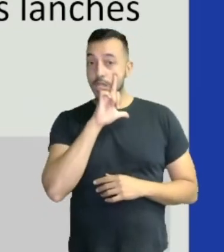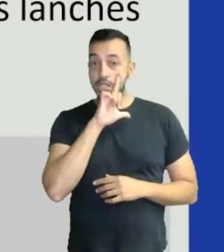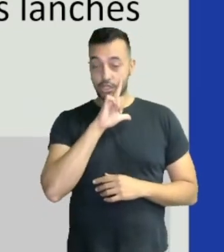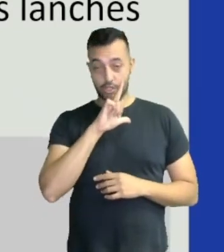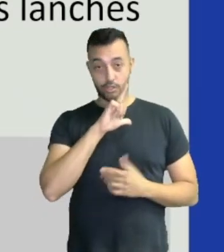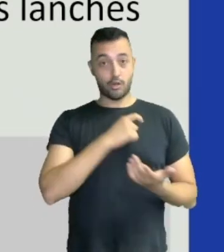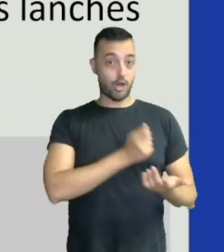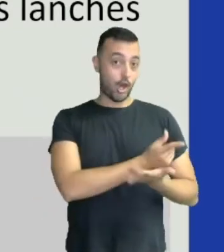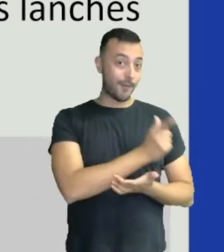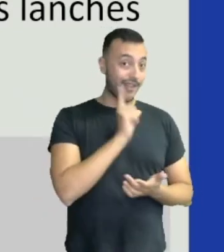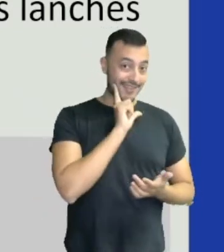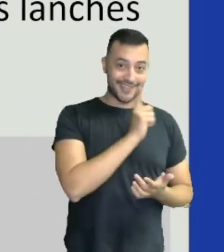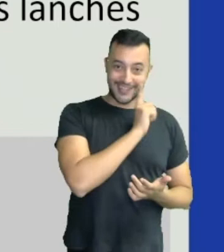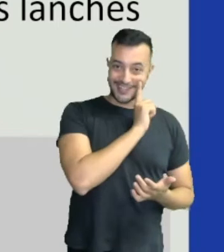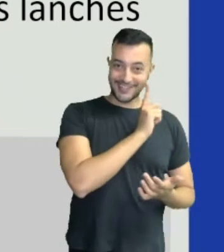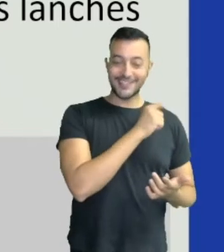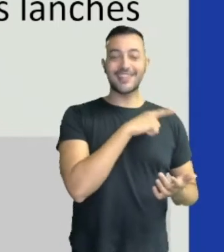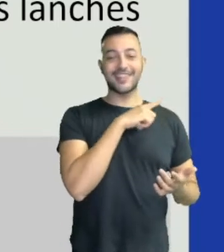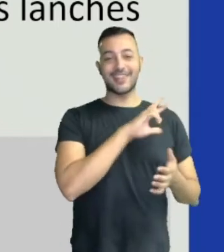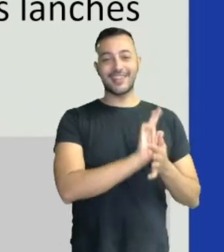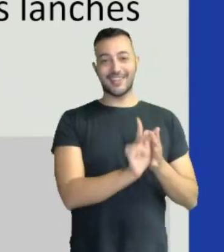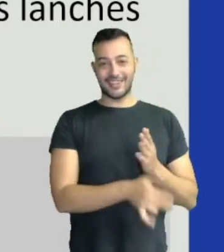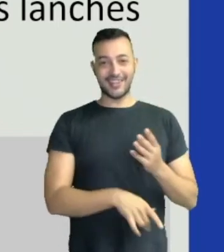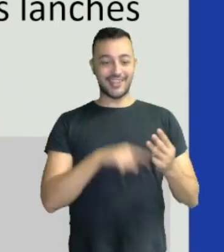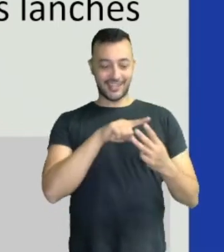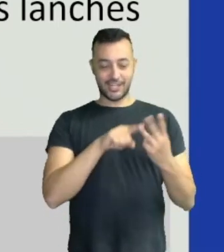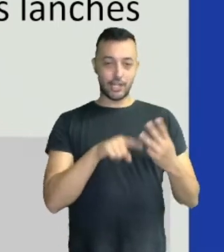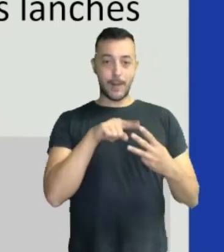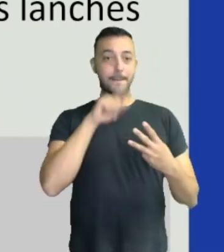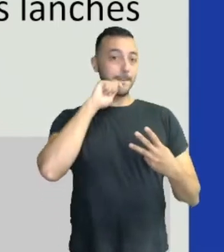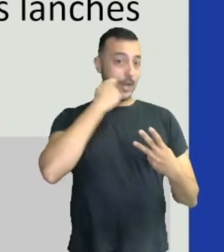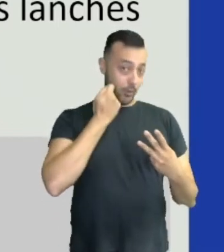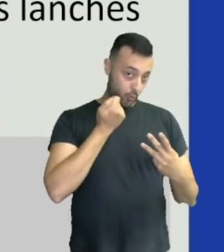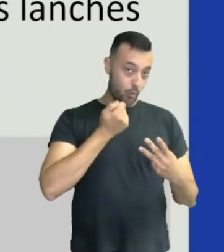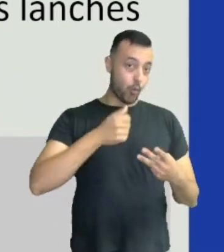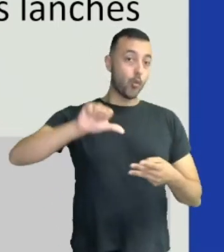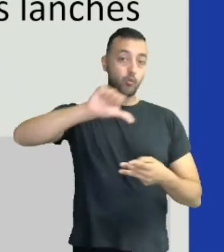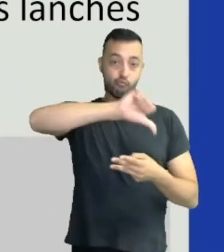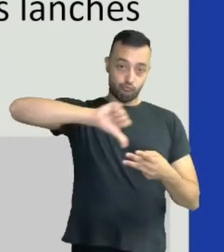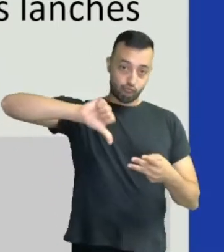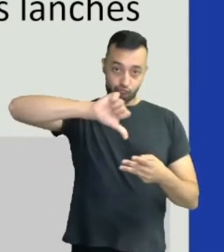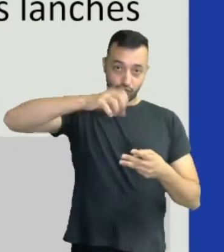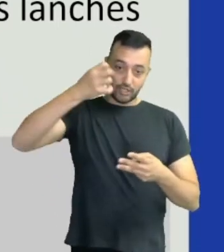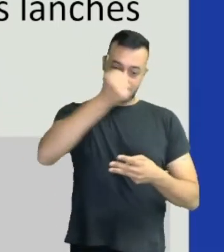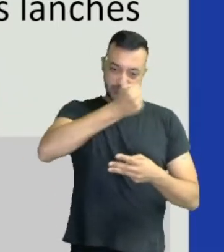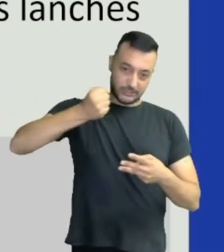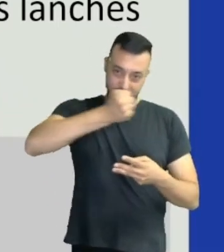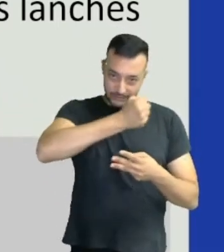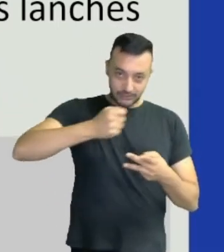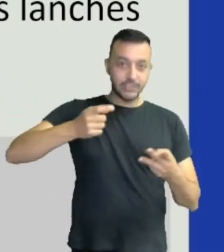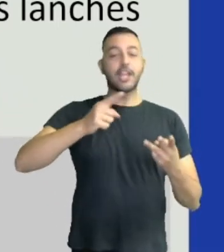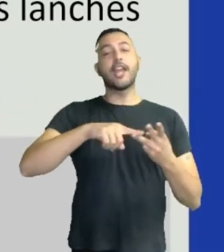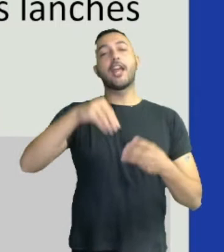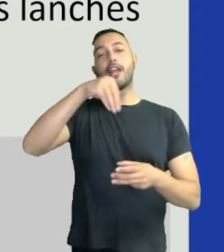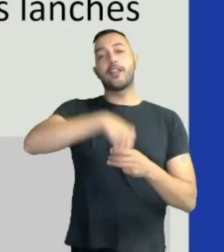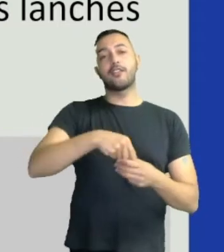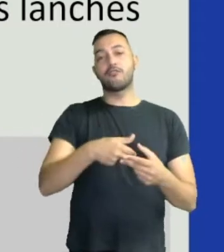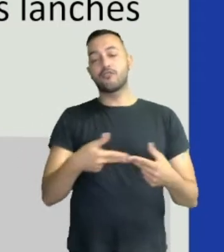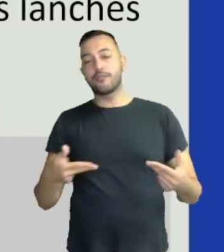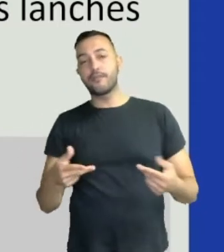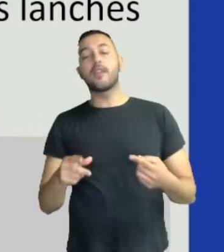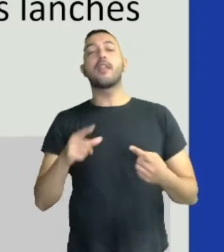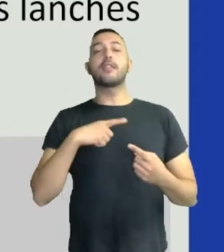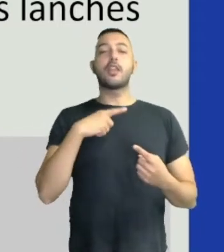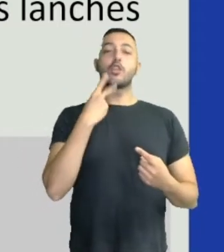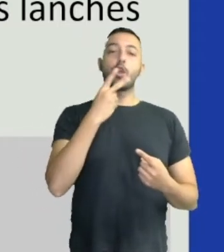lanche é composto por 3 partes: pão, molho e recheio. Se essa lanchonete oferece a seus clientes 2 opções de pão, 3